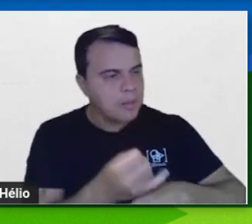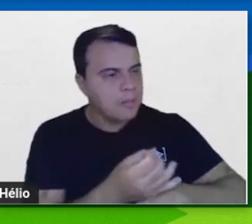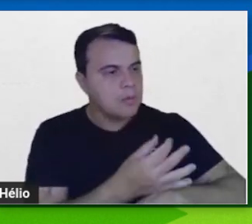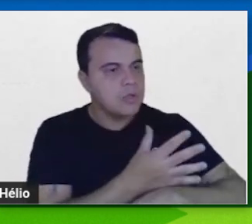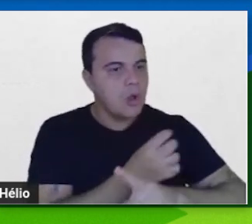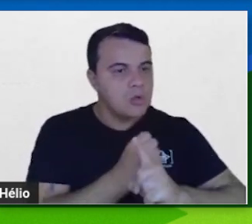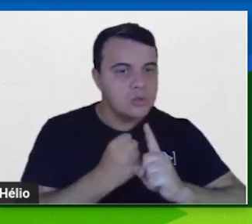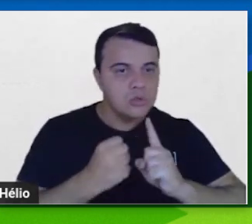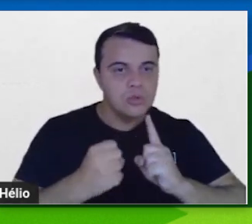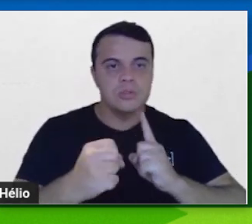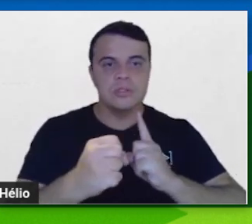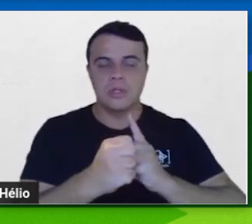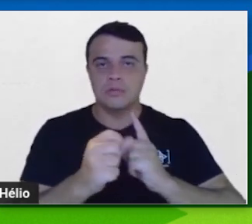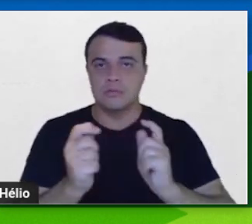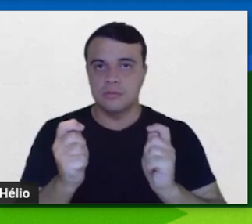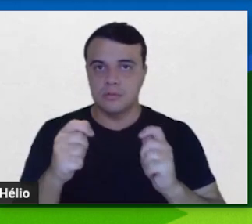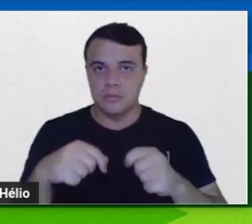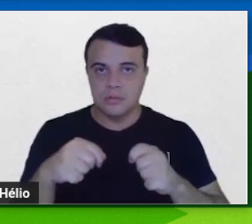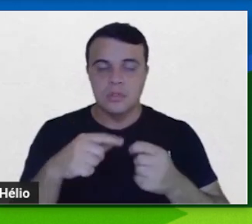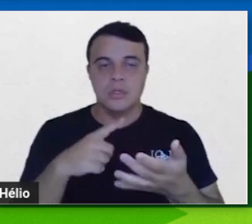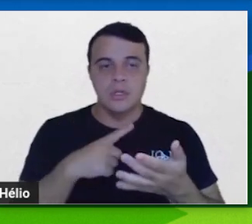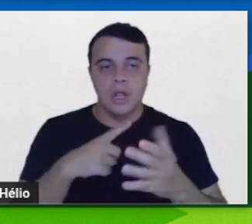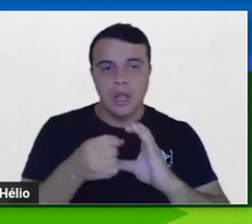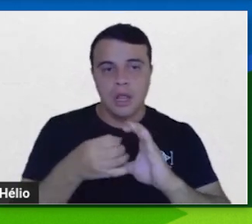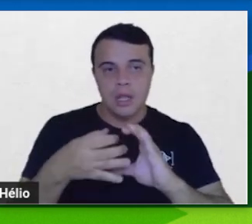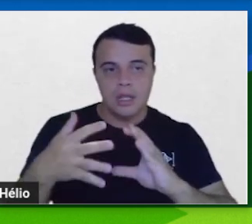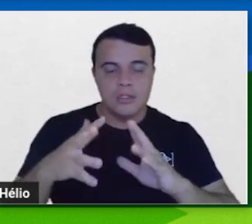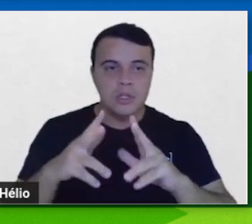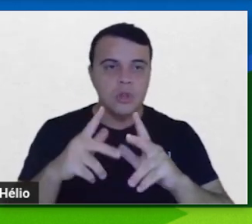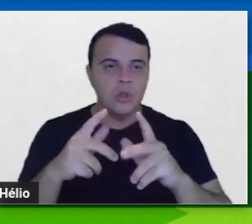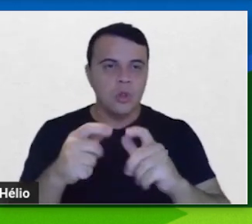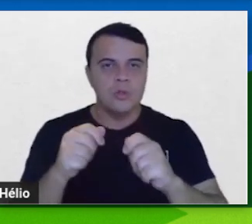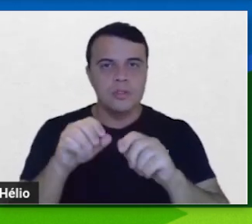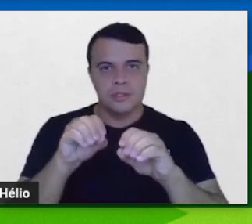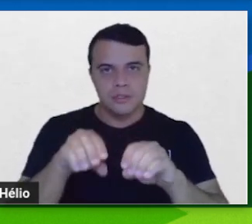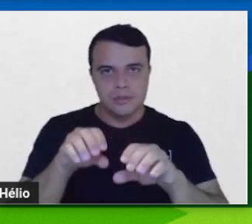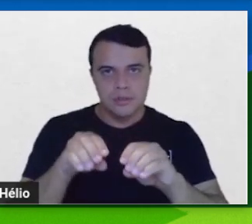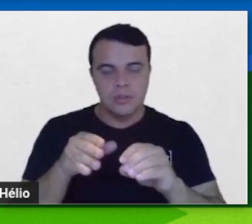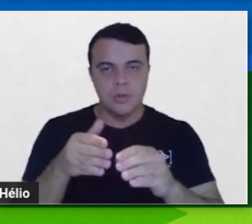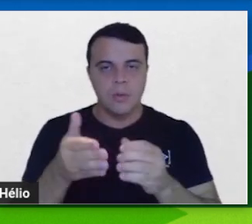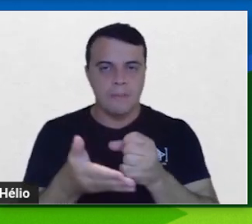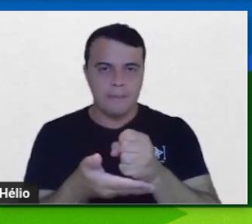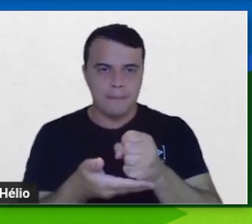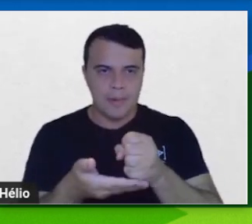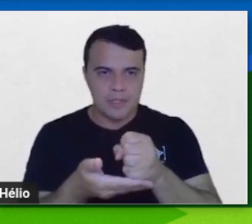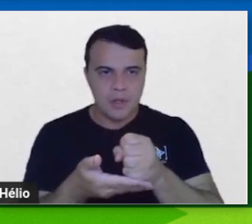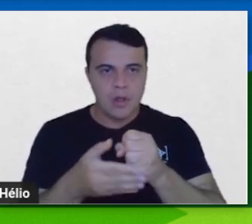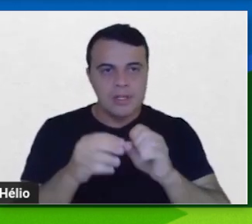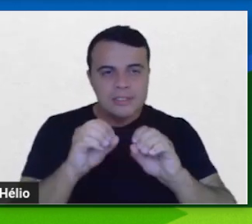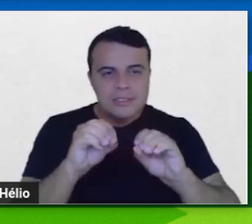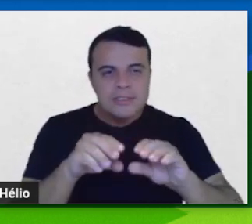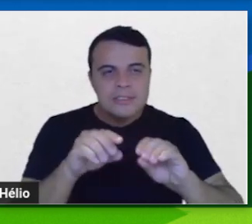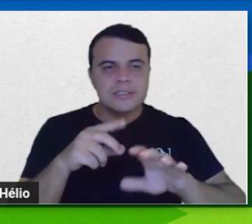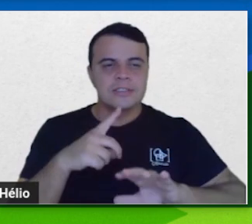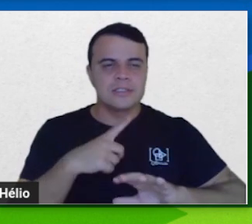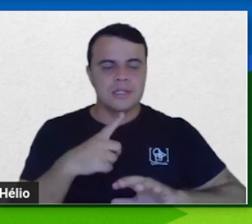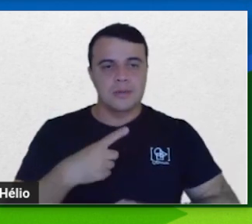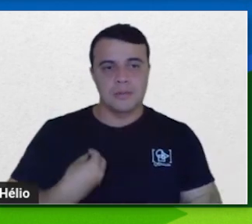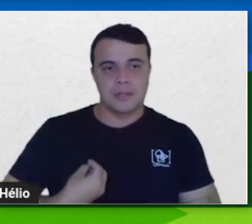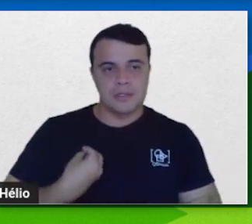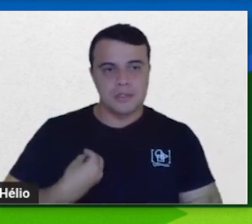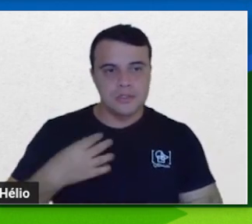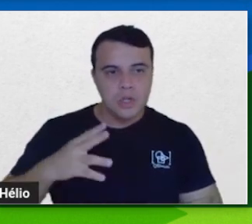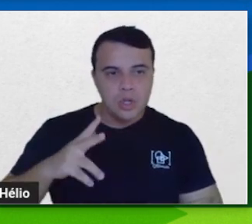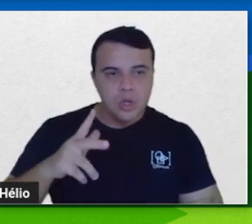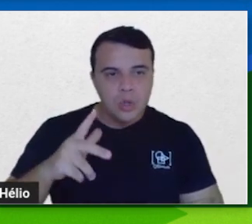alunos por meio das competências gerais para a educação básica. Essas competências estão presentes em todas